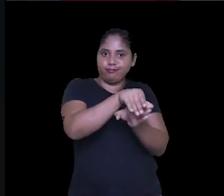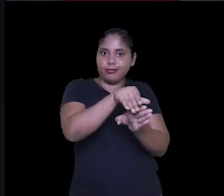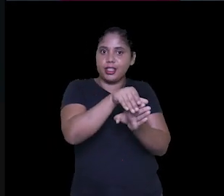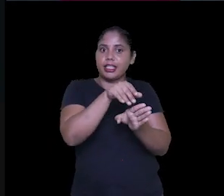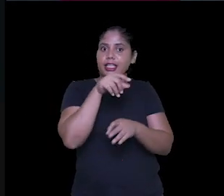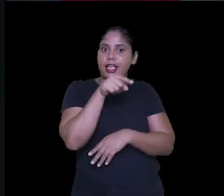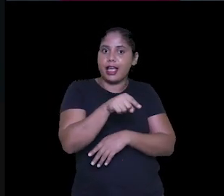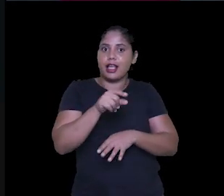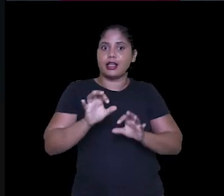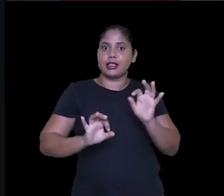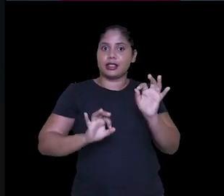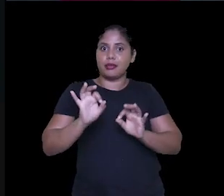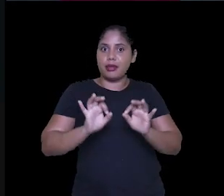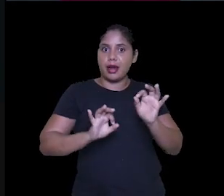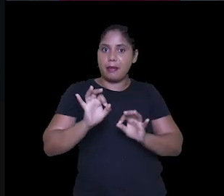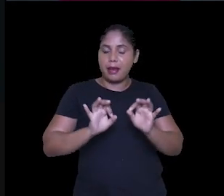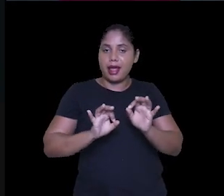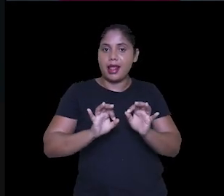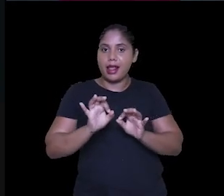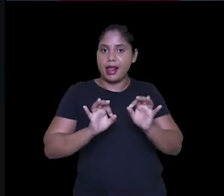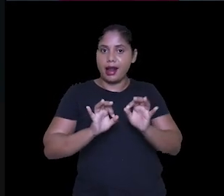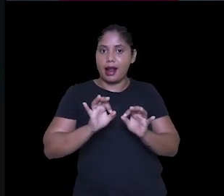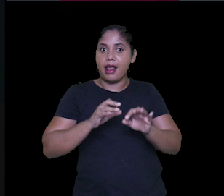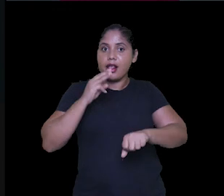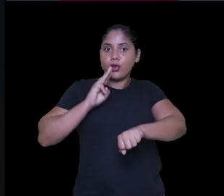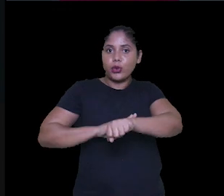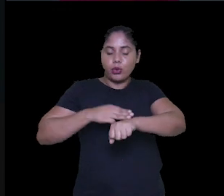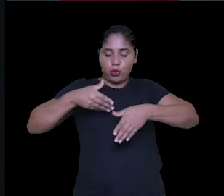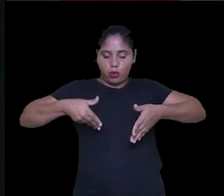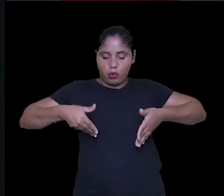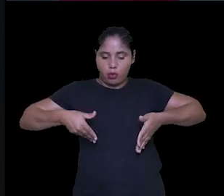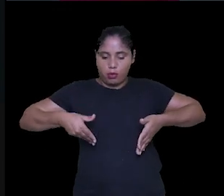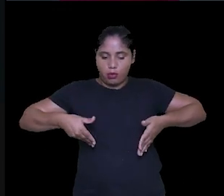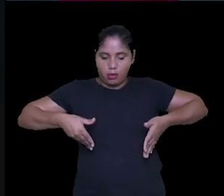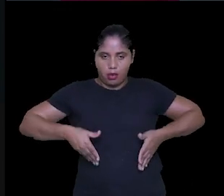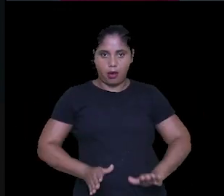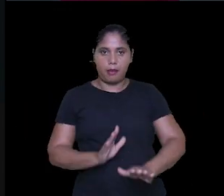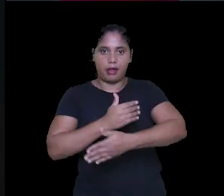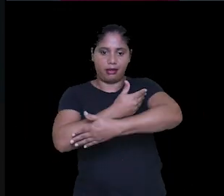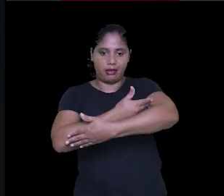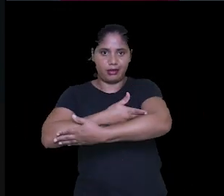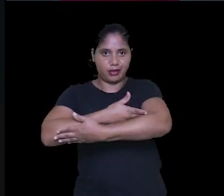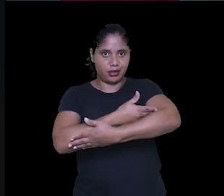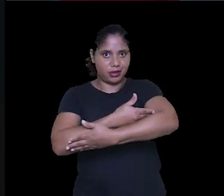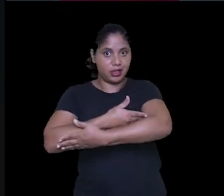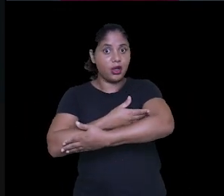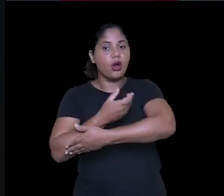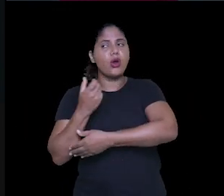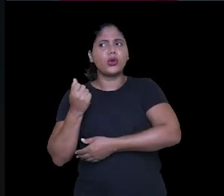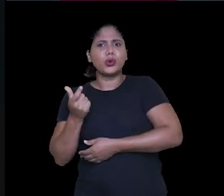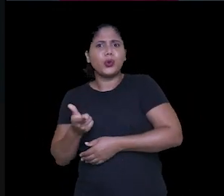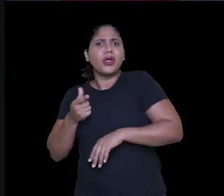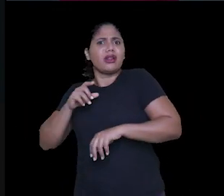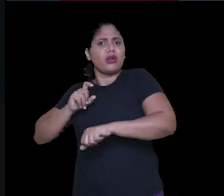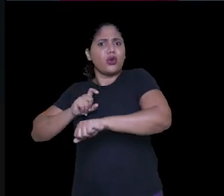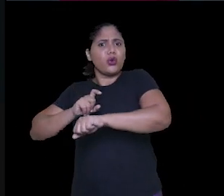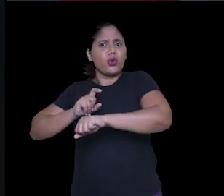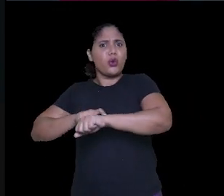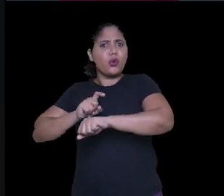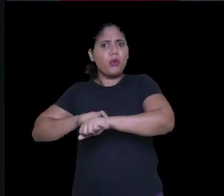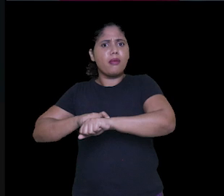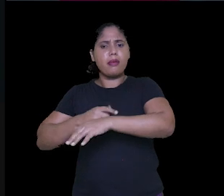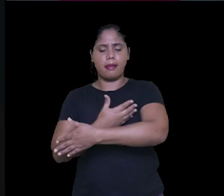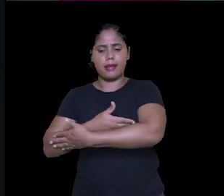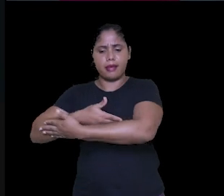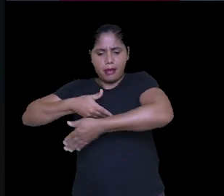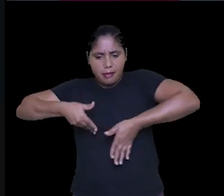recebem apoio têm maior probabilidade de iniciar e manter a amamentação por períodos mais longos. Então, seja